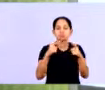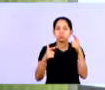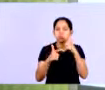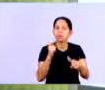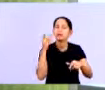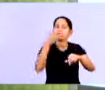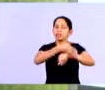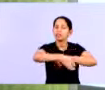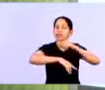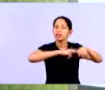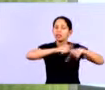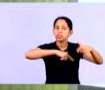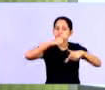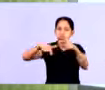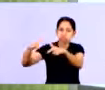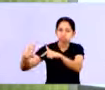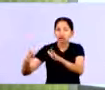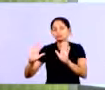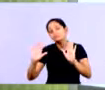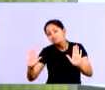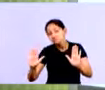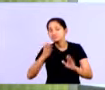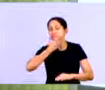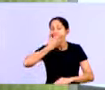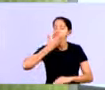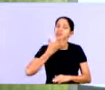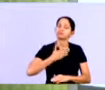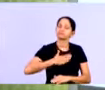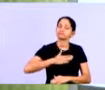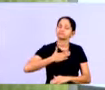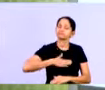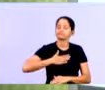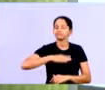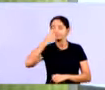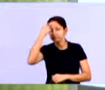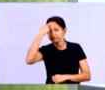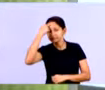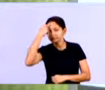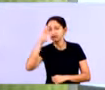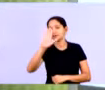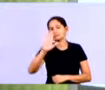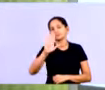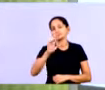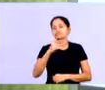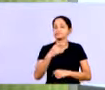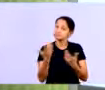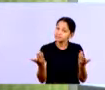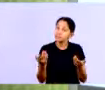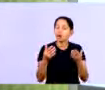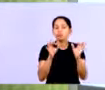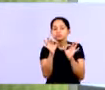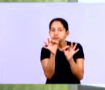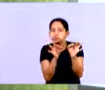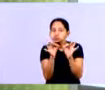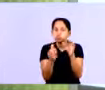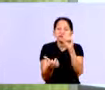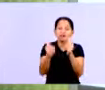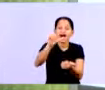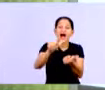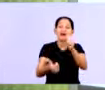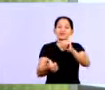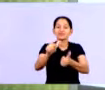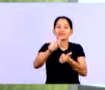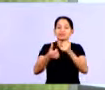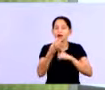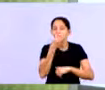vezes o retorno não é favorável, você acaba não tendo retorno. Então também é uma decisão que você avalia, é um processo onde você avalia uma decisão